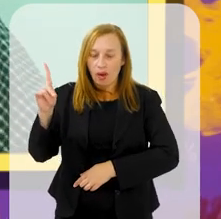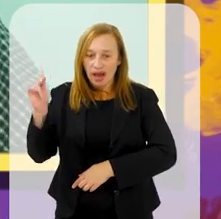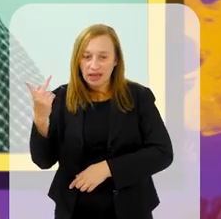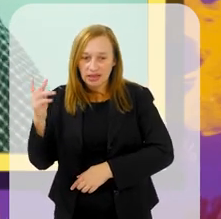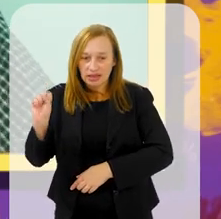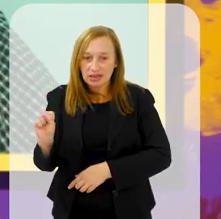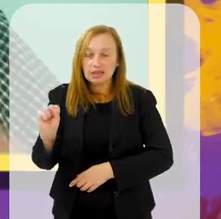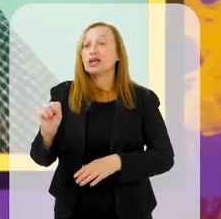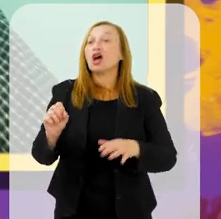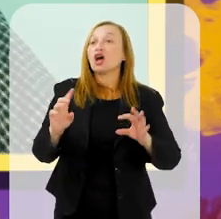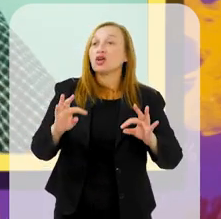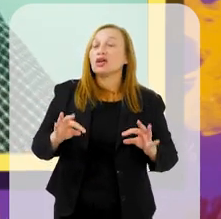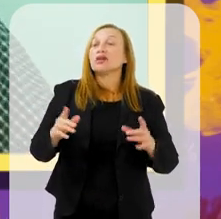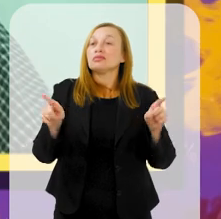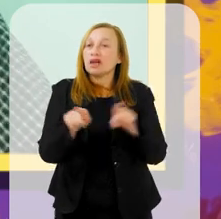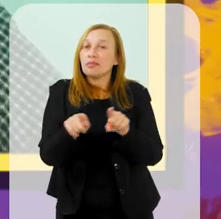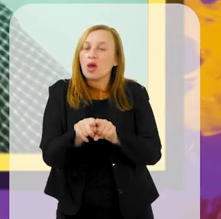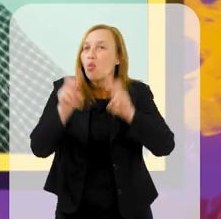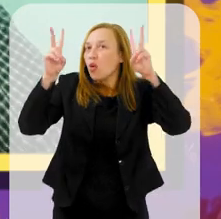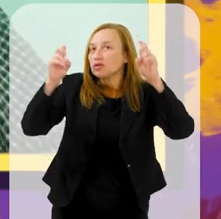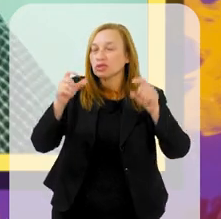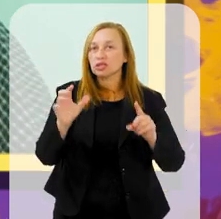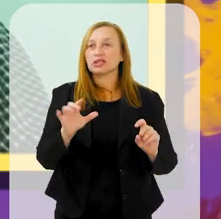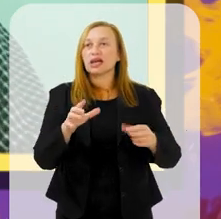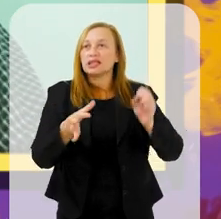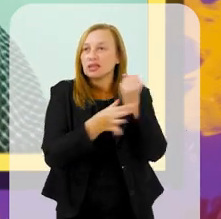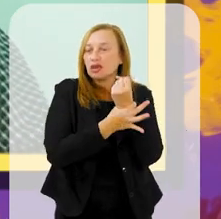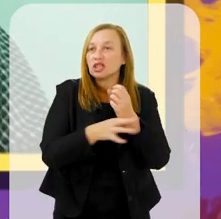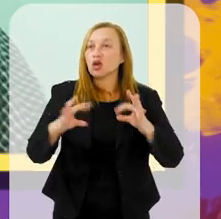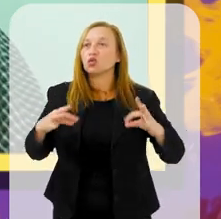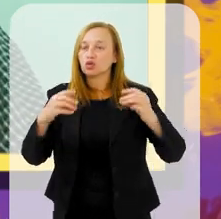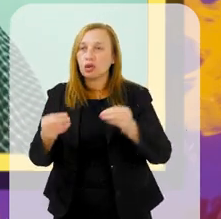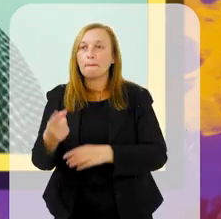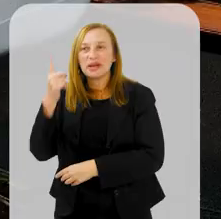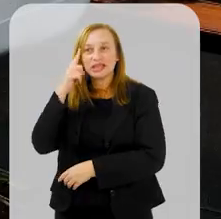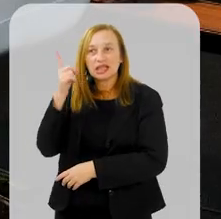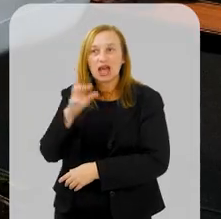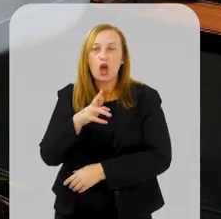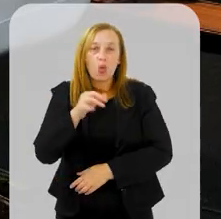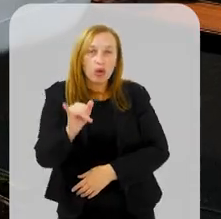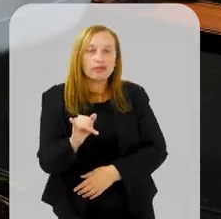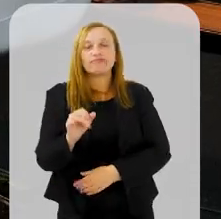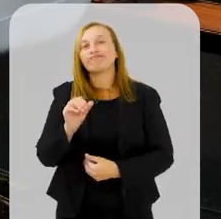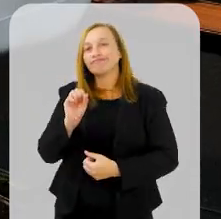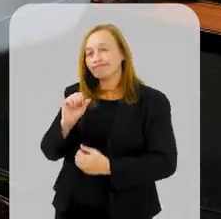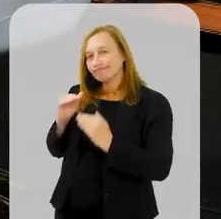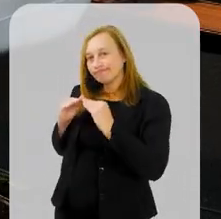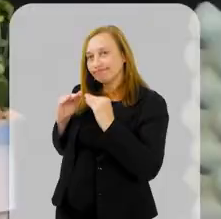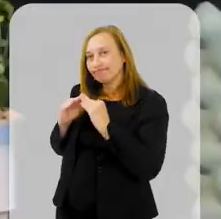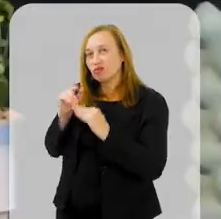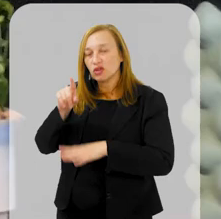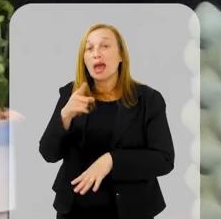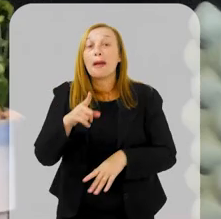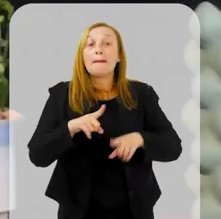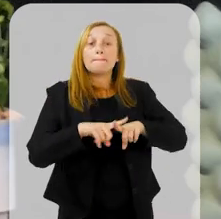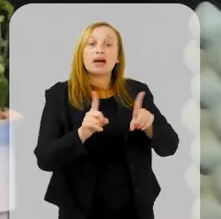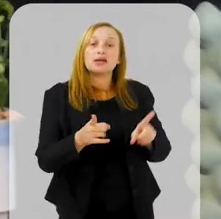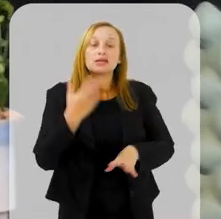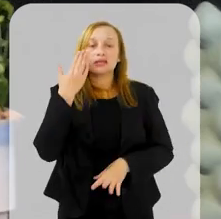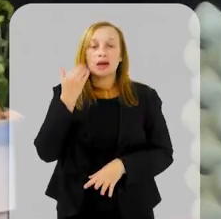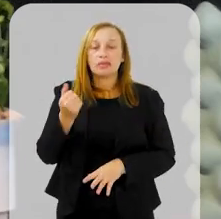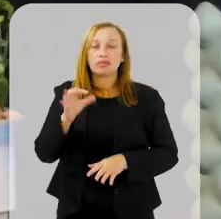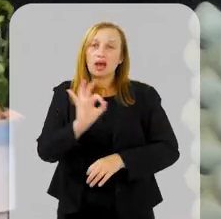torcida, né? A questão da segurança. Tudo isso também tem que ser pensado, né, Rui? Eu concordo com você. Mas a